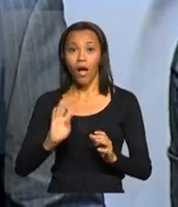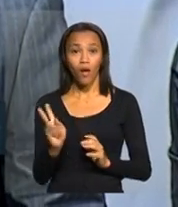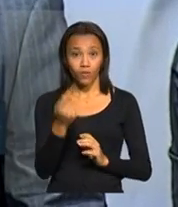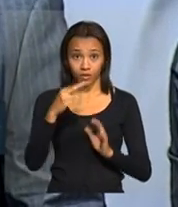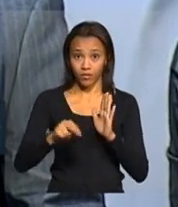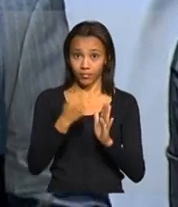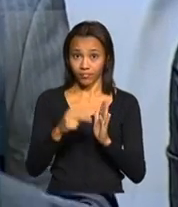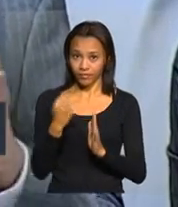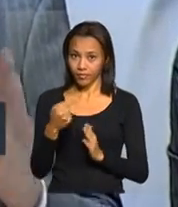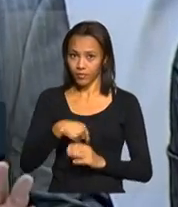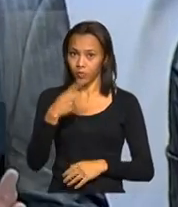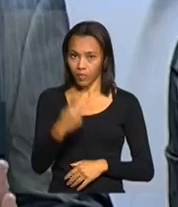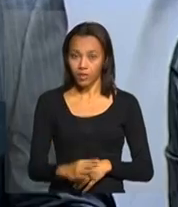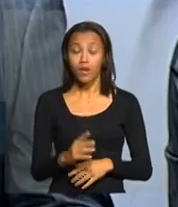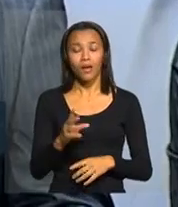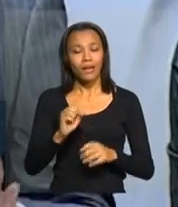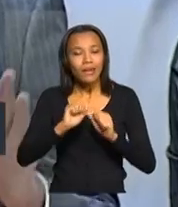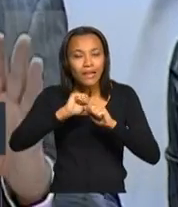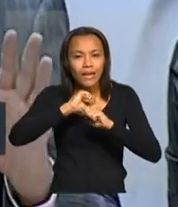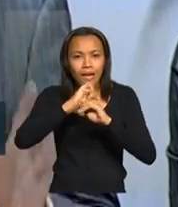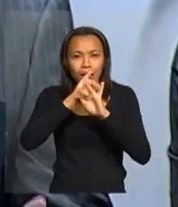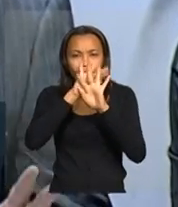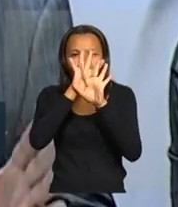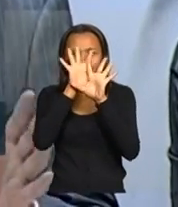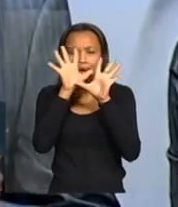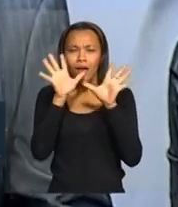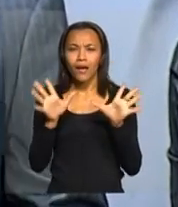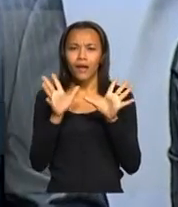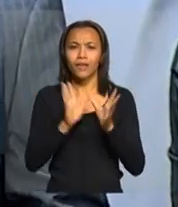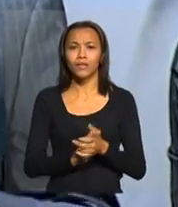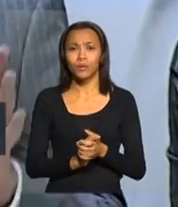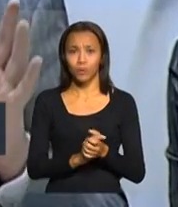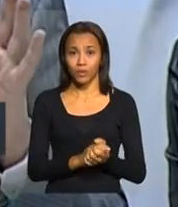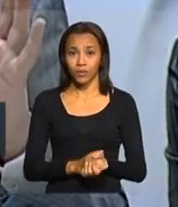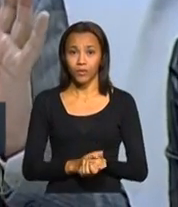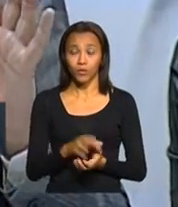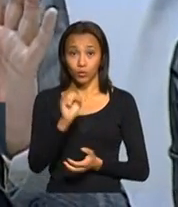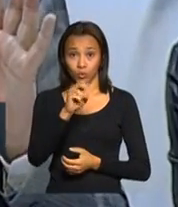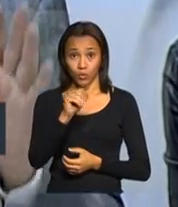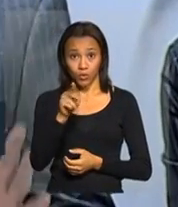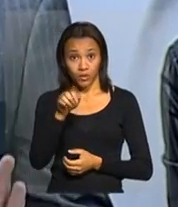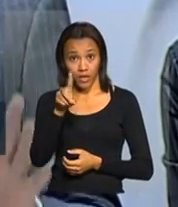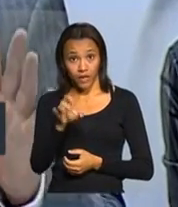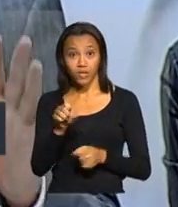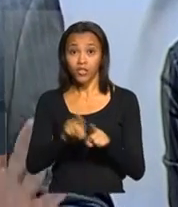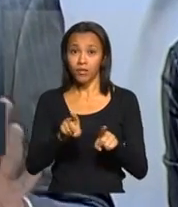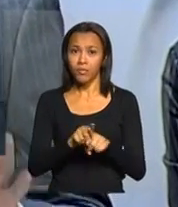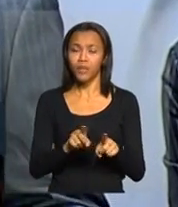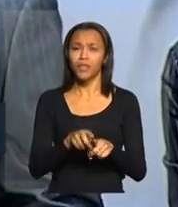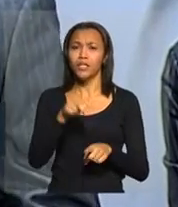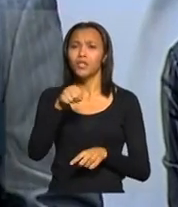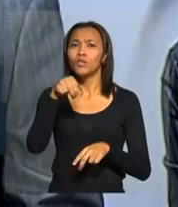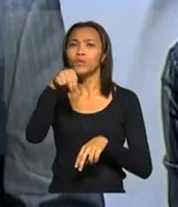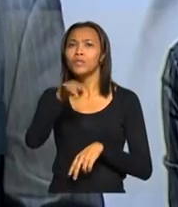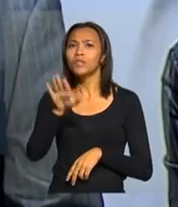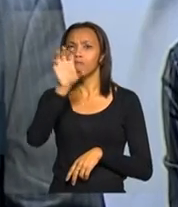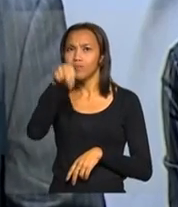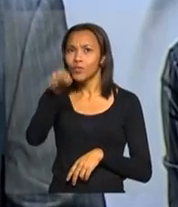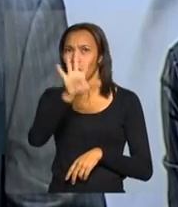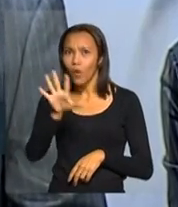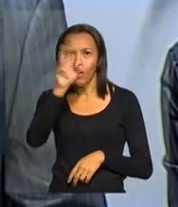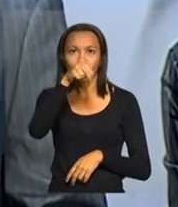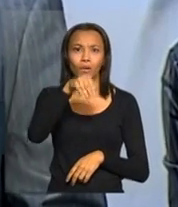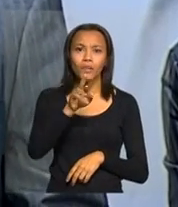país, com foco muito claro, né, no interior do Sul, Sudeste e nos estados do Norte, Nordeste e